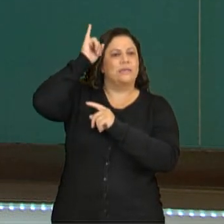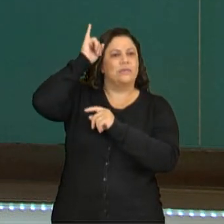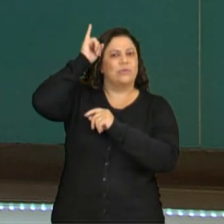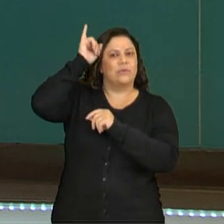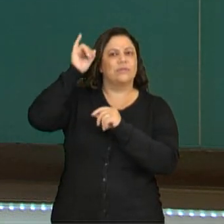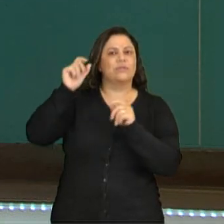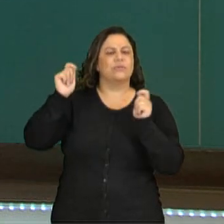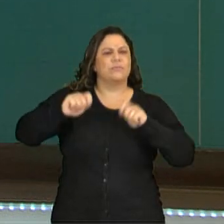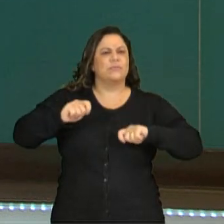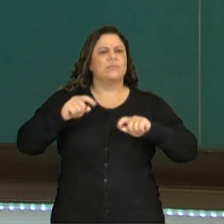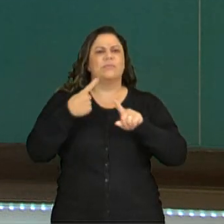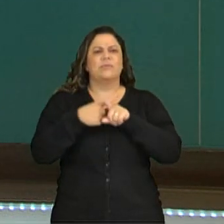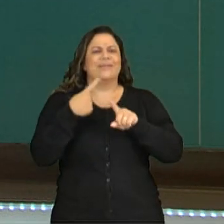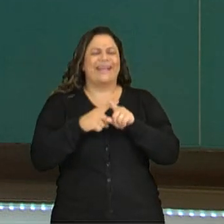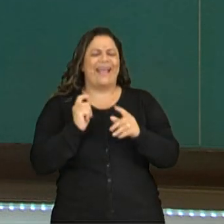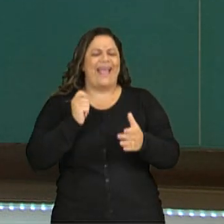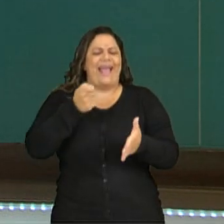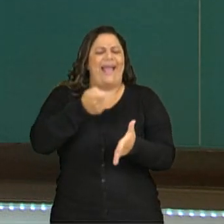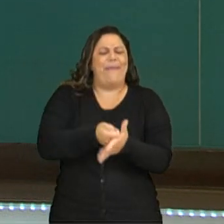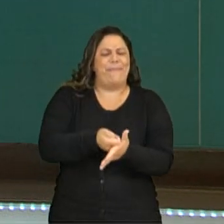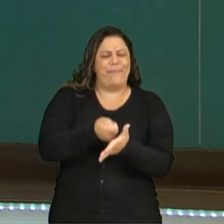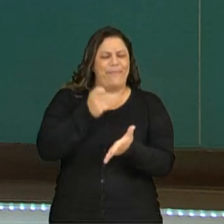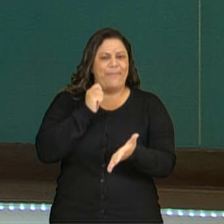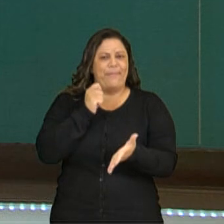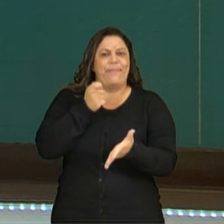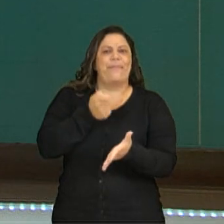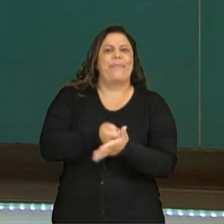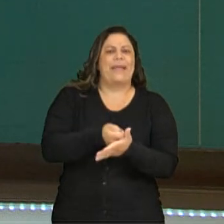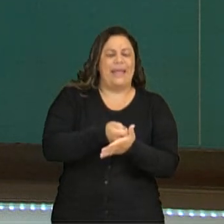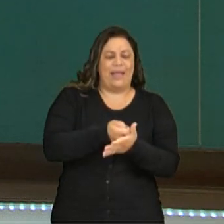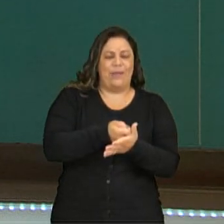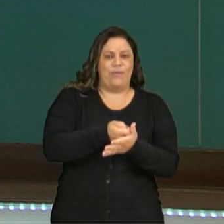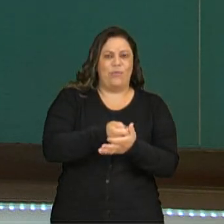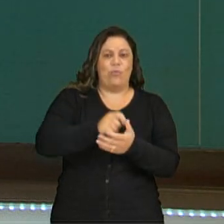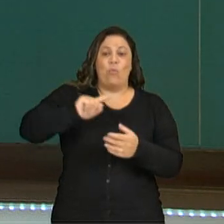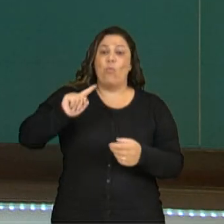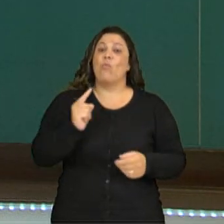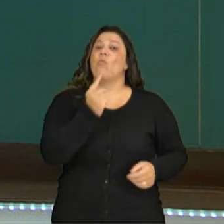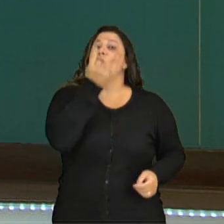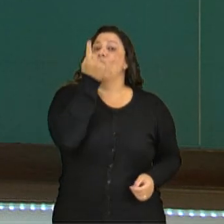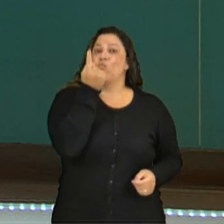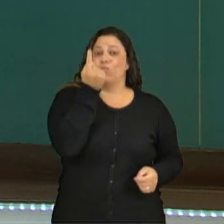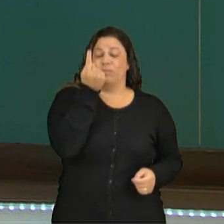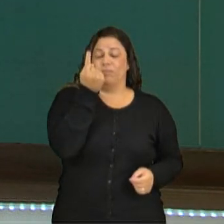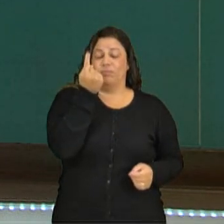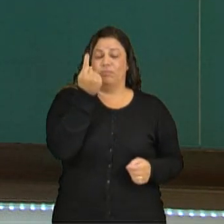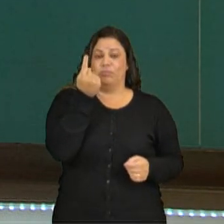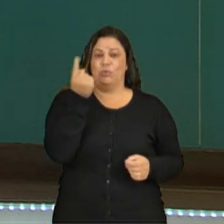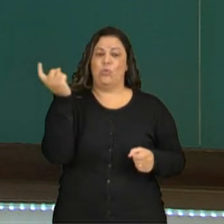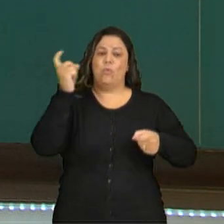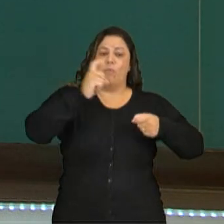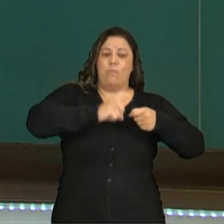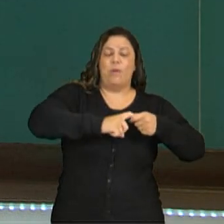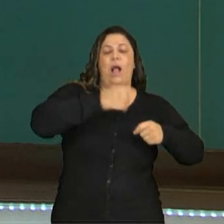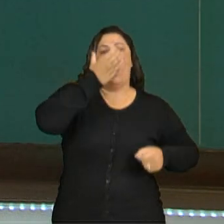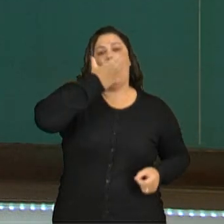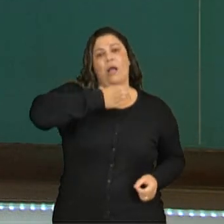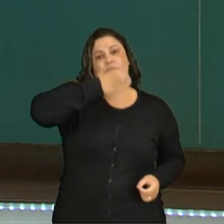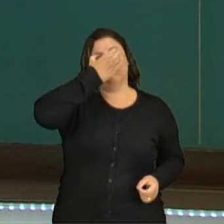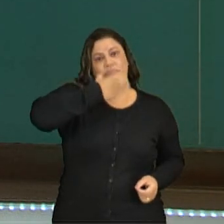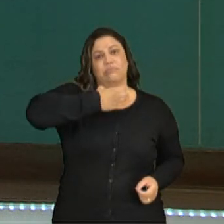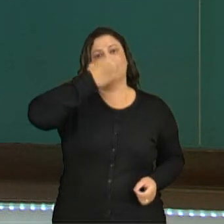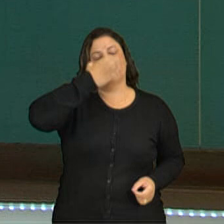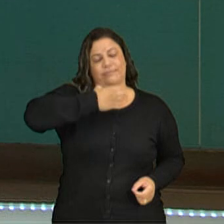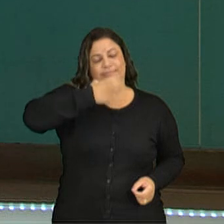que está nos smartphones de um único fabricante, tá? Que é a Apple, que fabrica